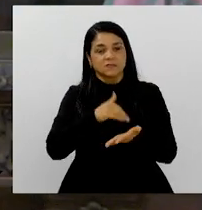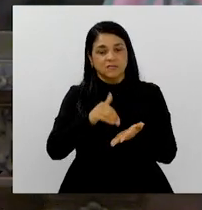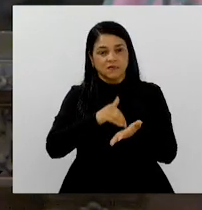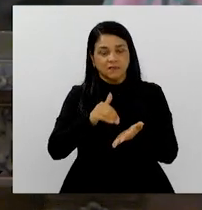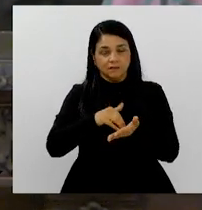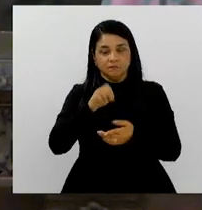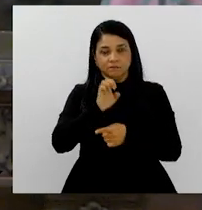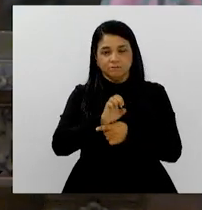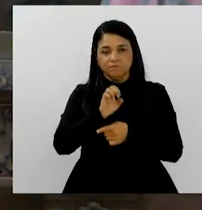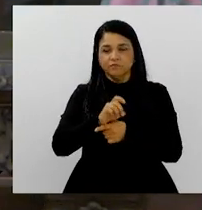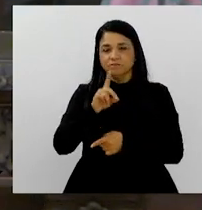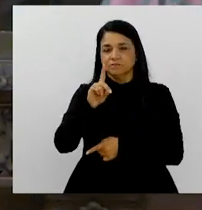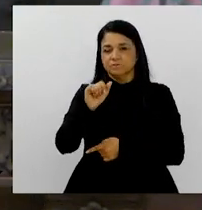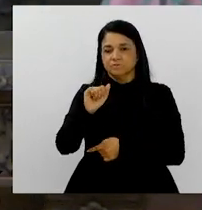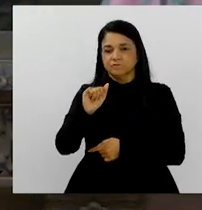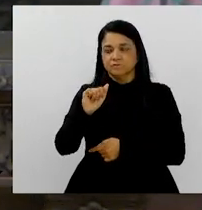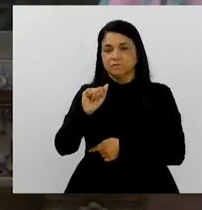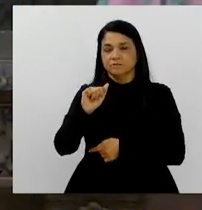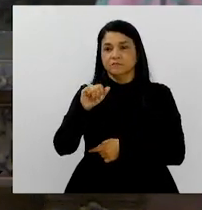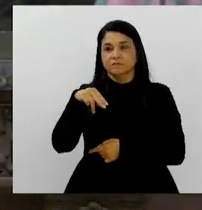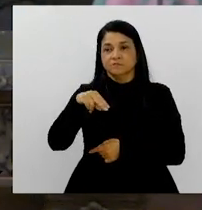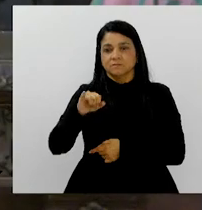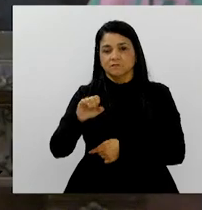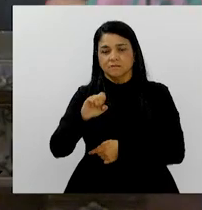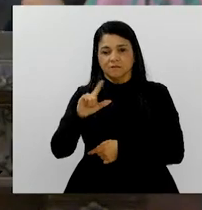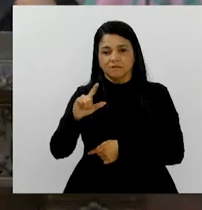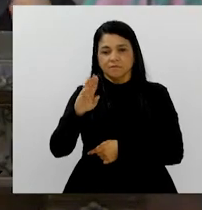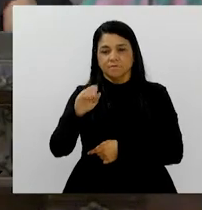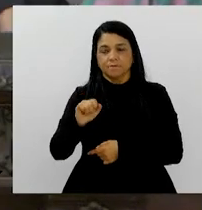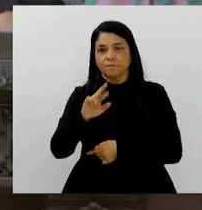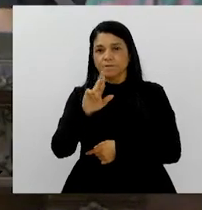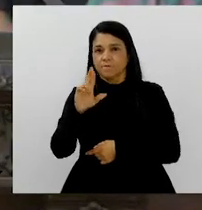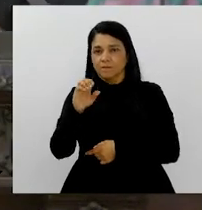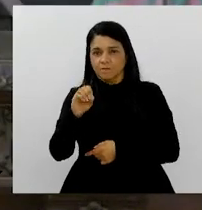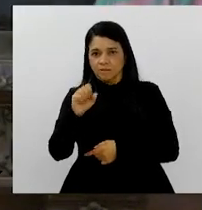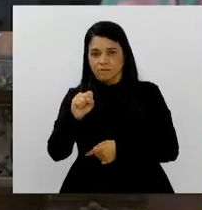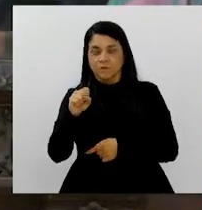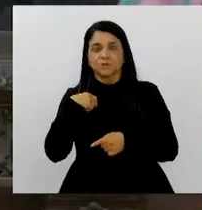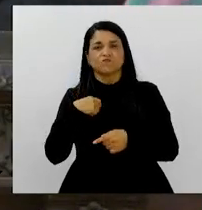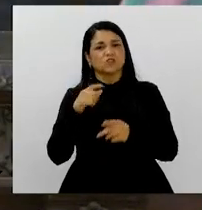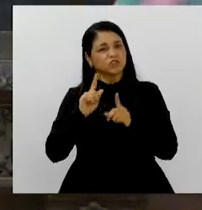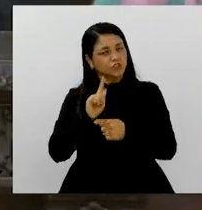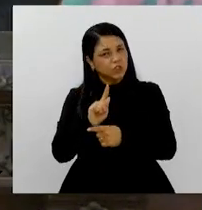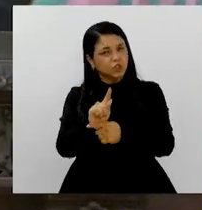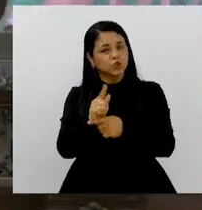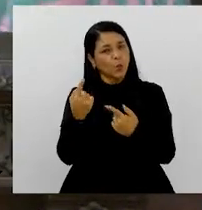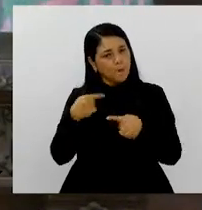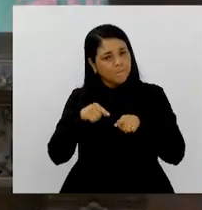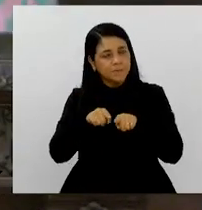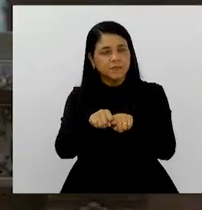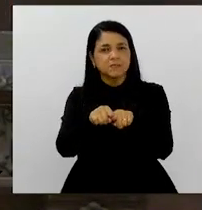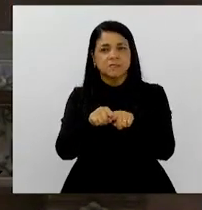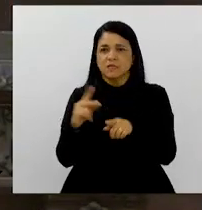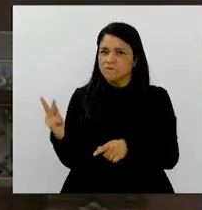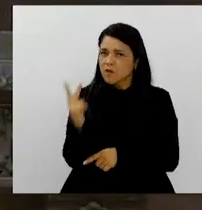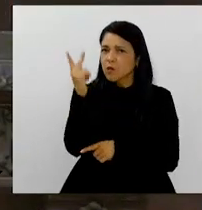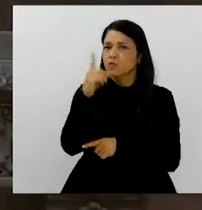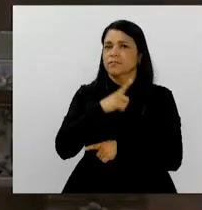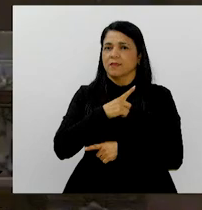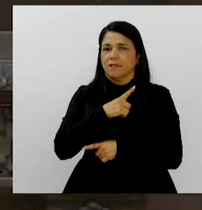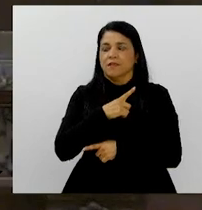estadual Daniele Barros, uma parceira, uma gestora competente e valorosa, que sempre que